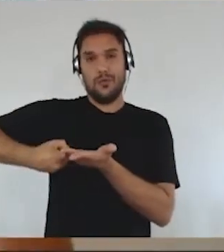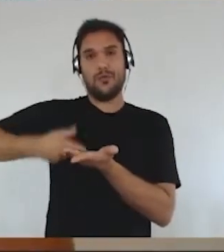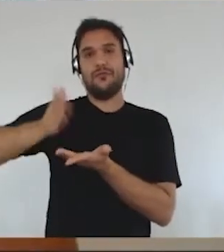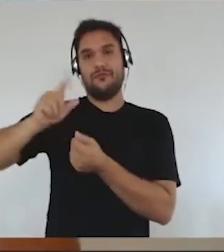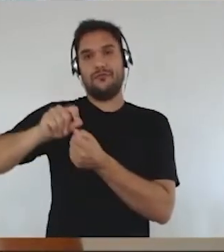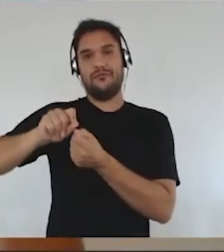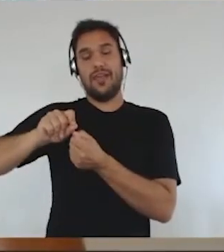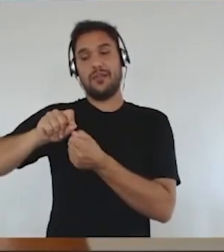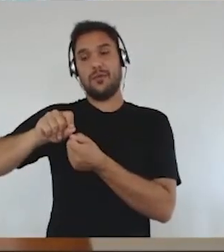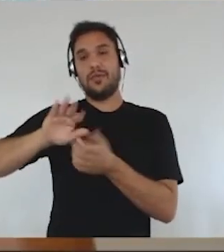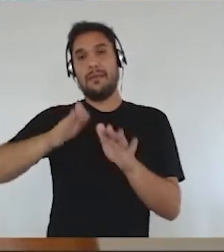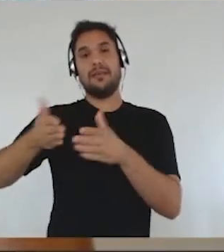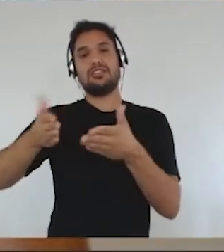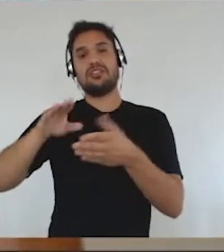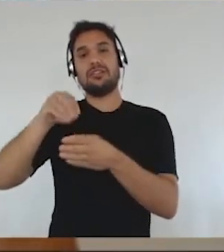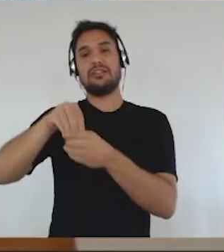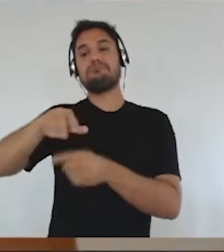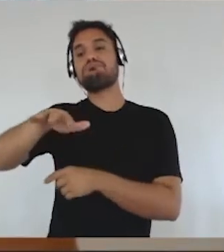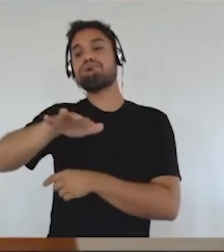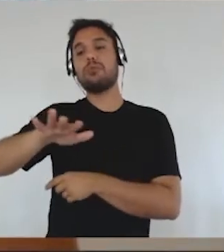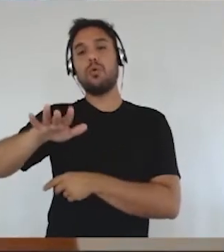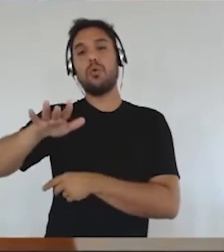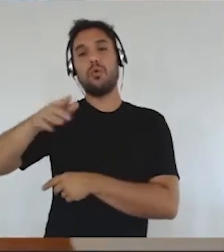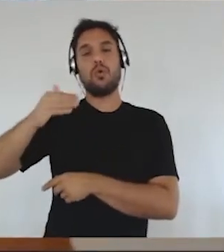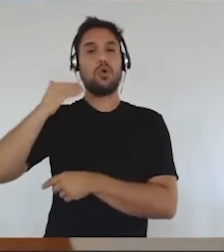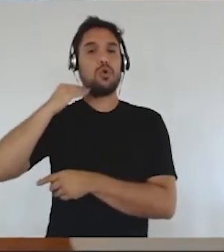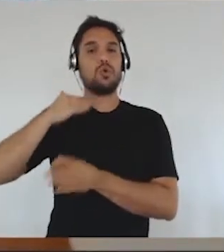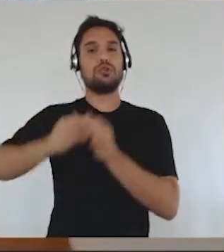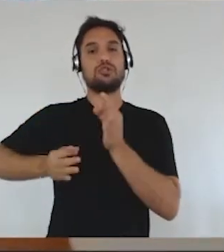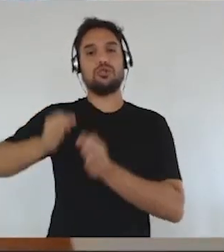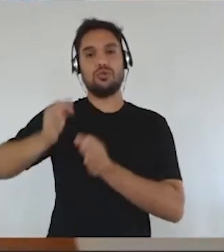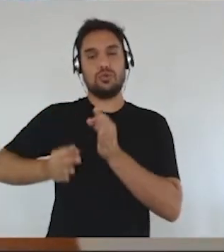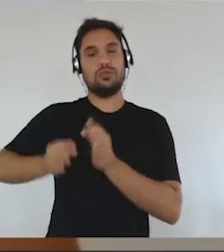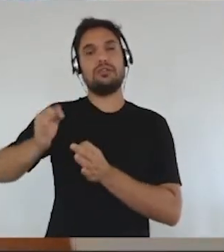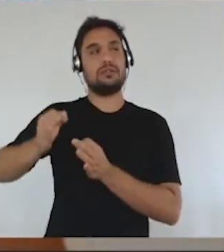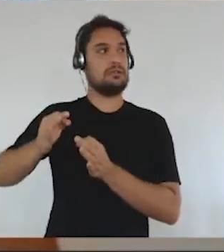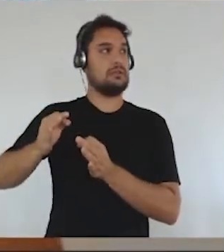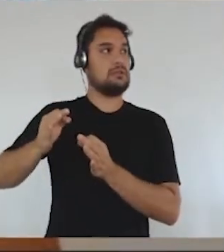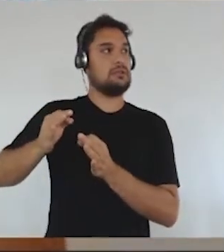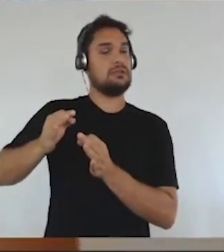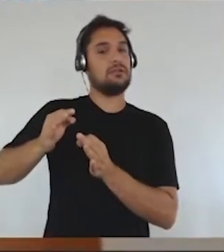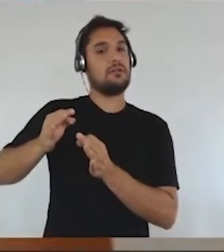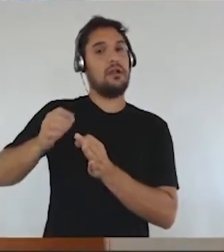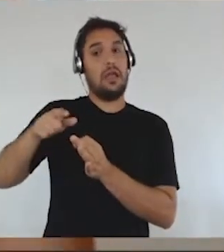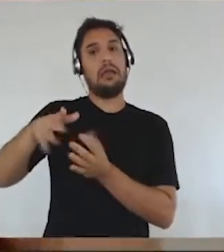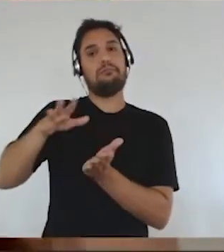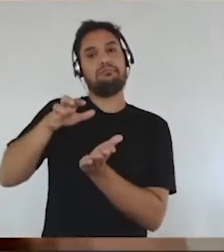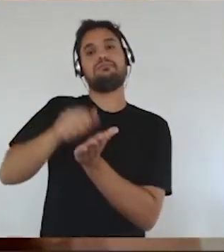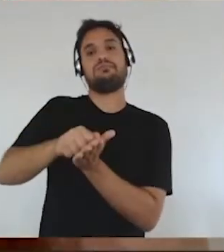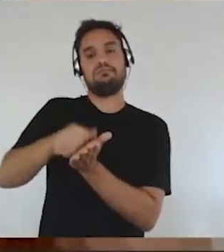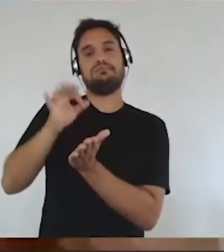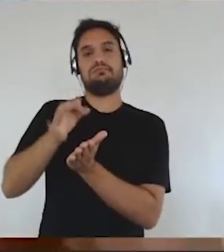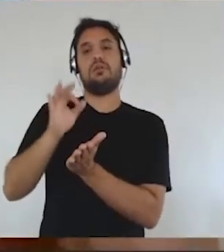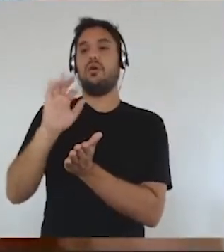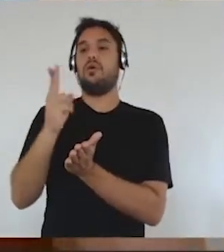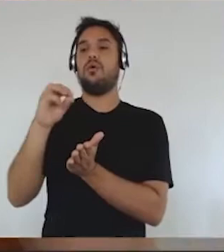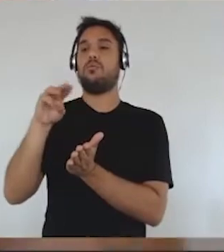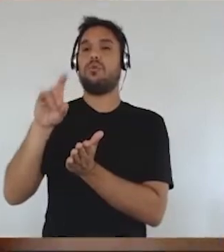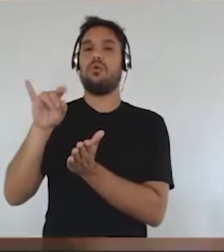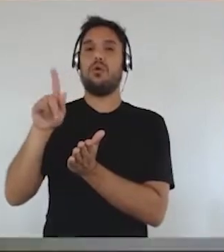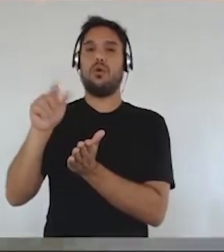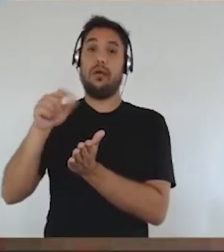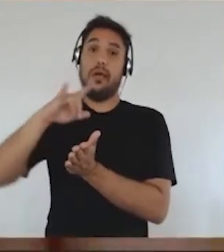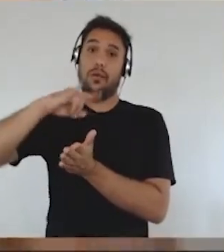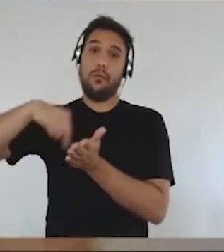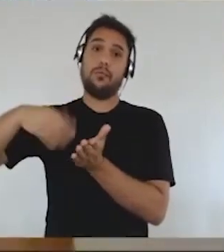realizados na mediação, o juiz titular desse julgado de paz, que ele homologa, obviamente é um